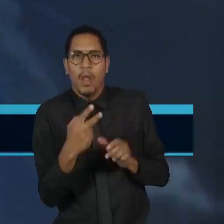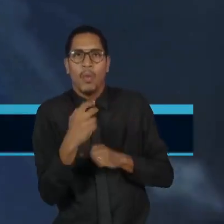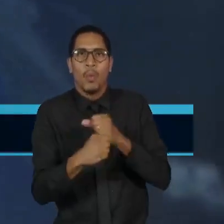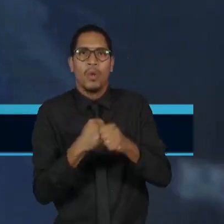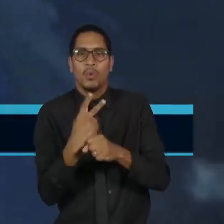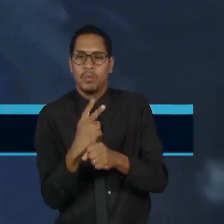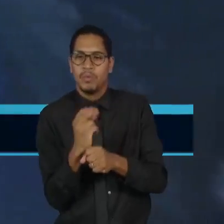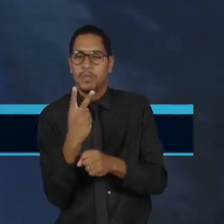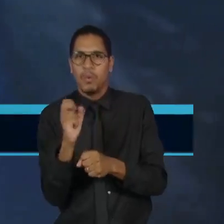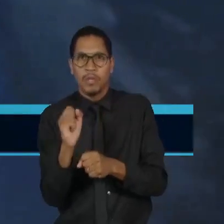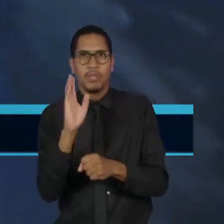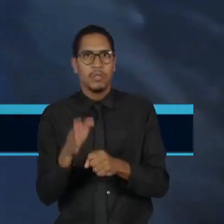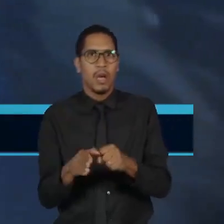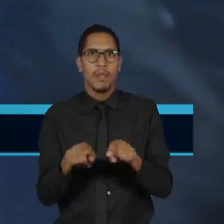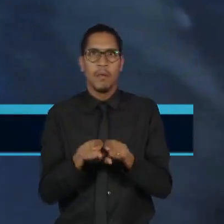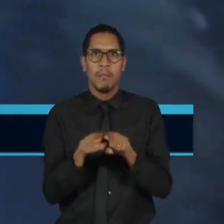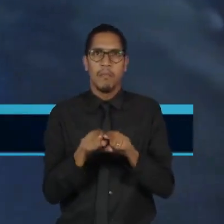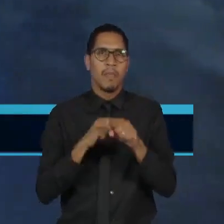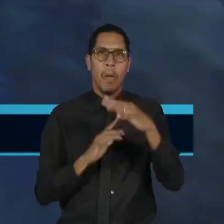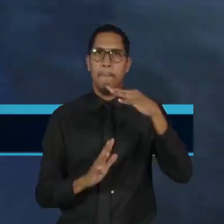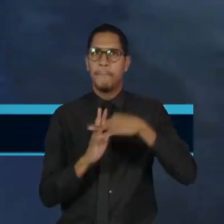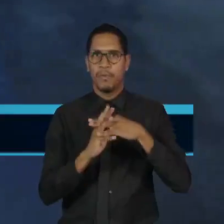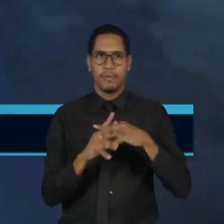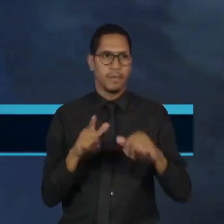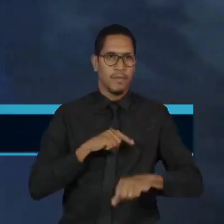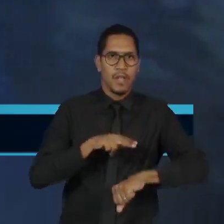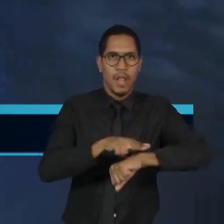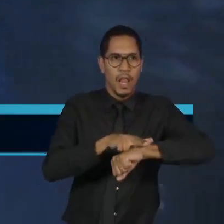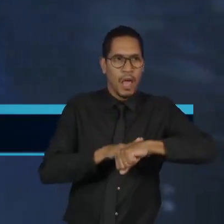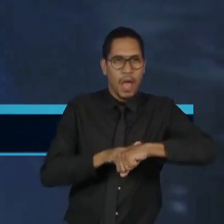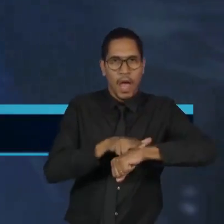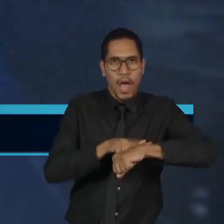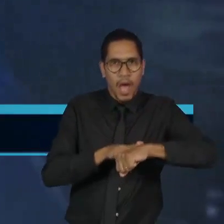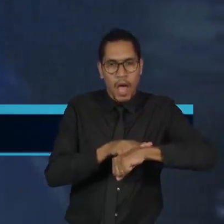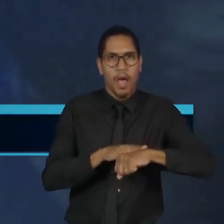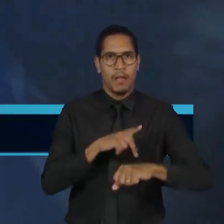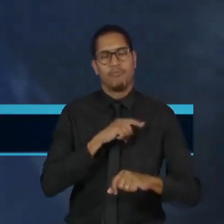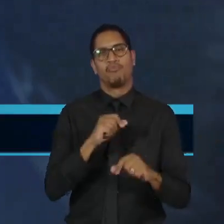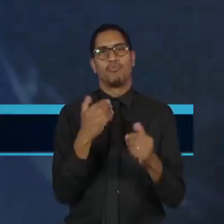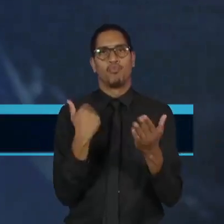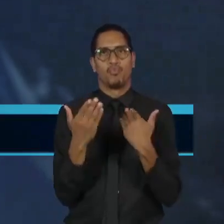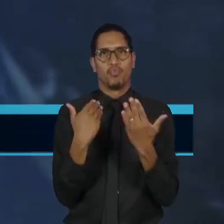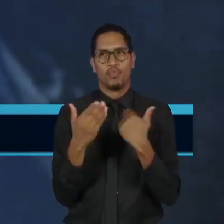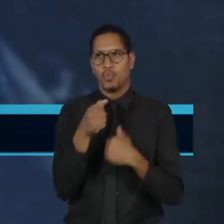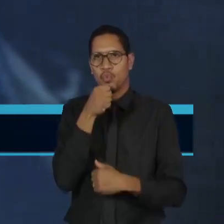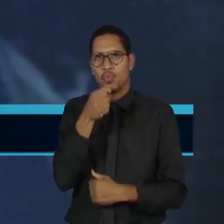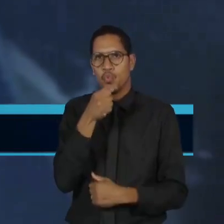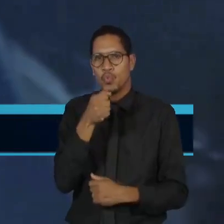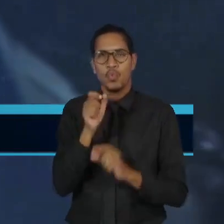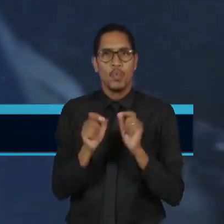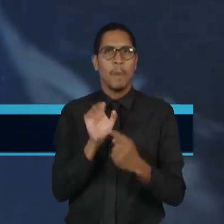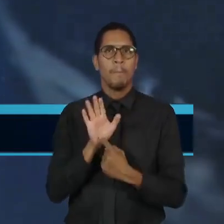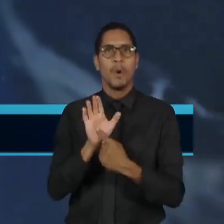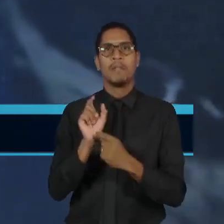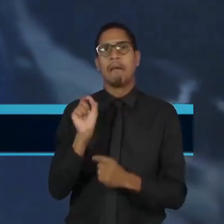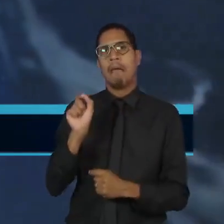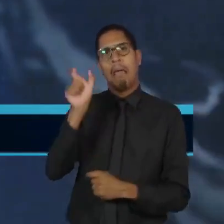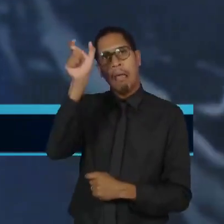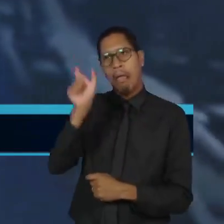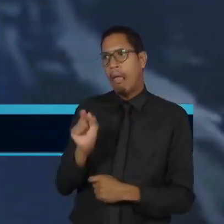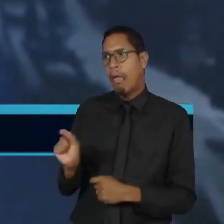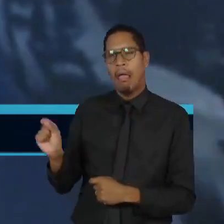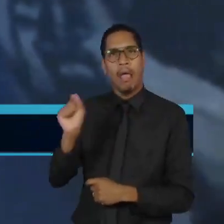jornalista Leão Serva conversou com o documentarista João Moreira Salles, autor de um livro que aponta os culpados pela destruição do